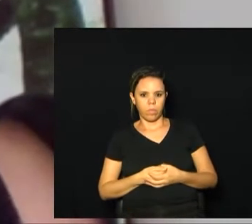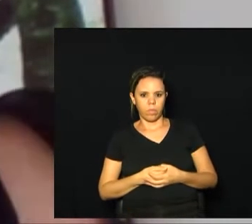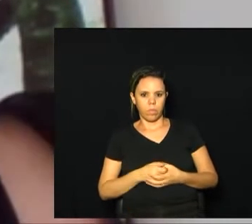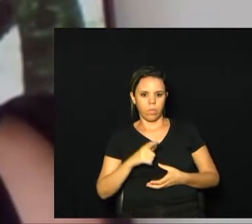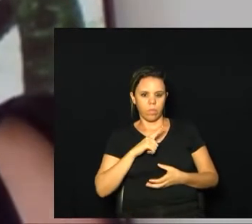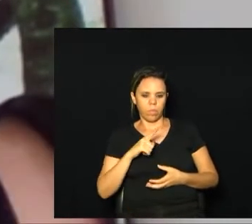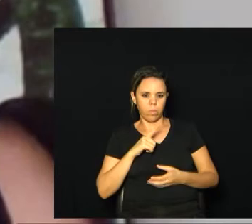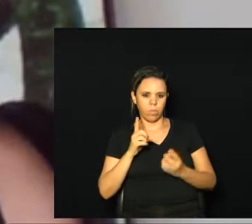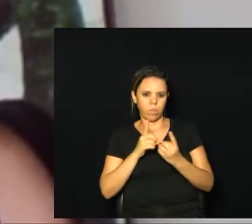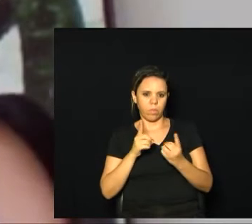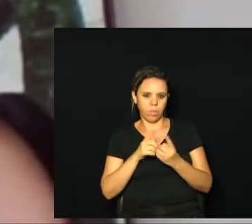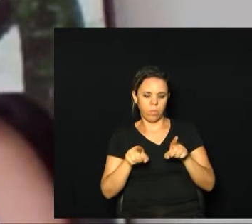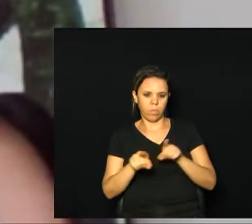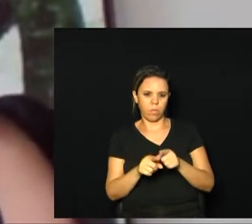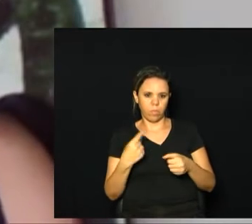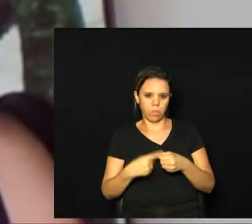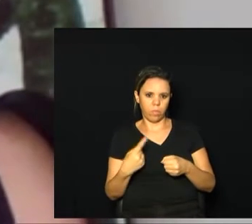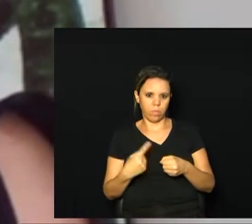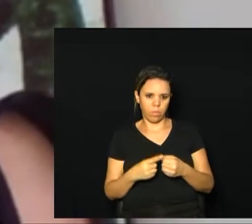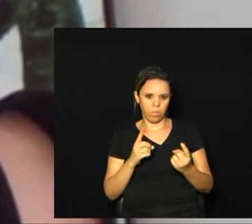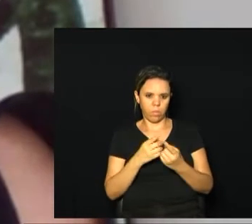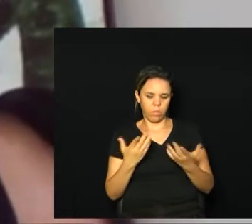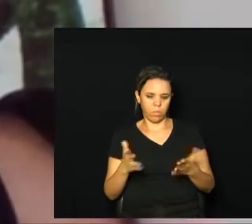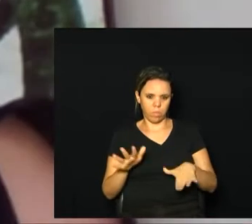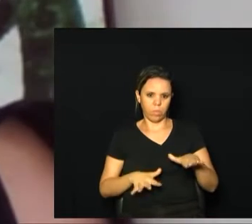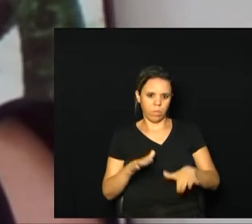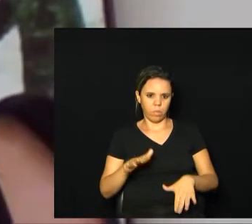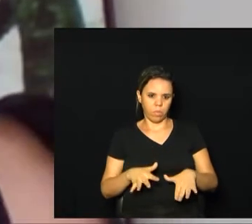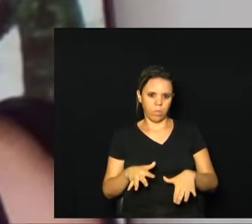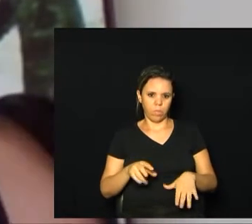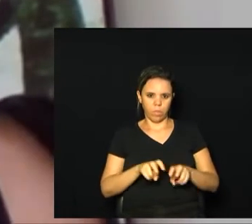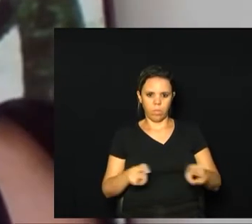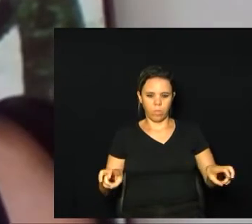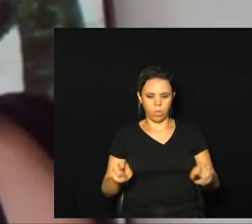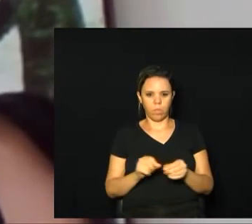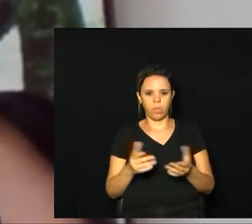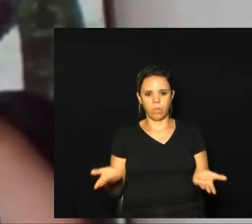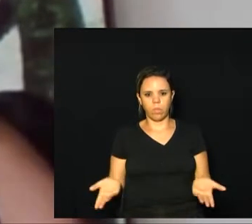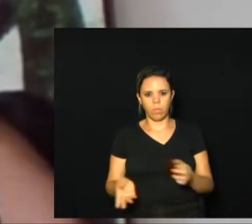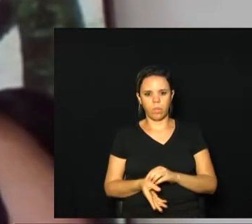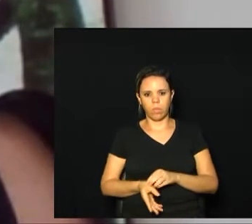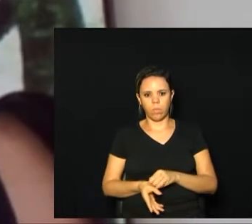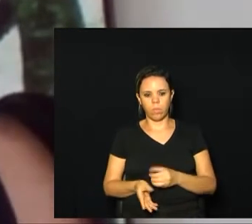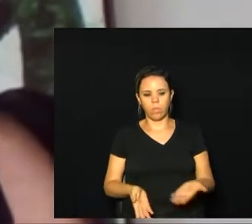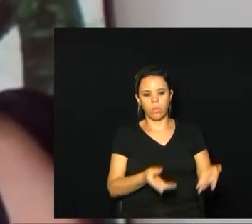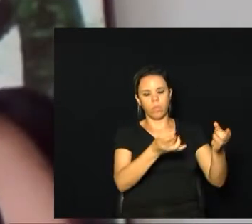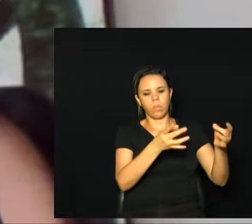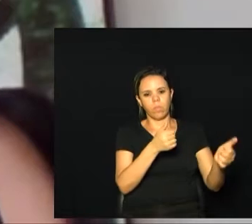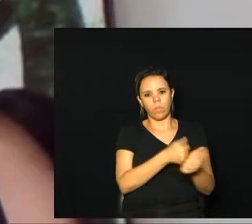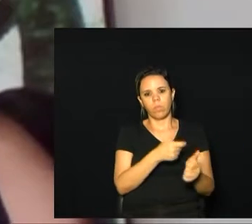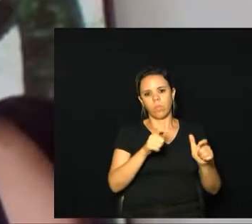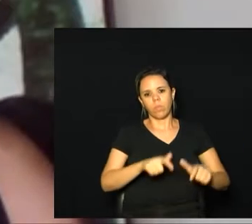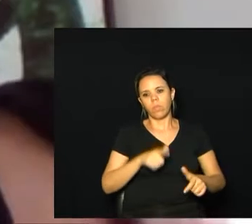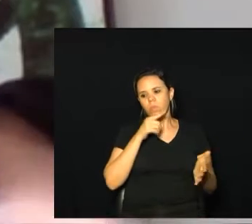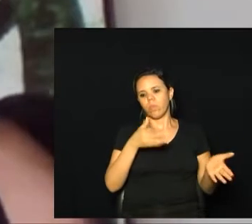tenho que ter um serviço também que o município preste. Muitas vezes, sofá, eu não tenho muito o que fazer com sofá, eu vou ali, né, próximo ali de um